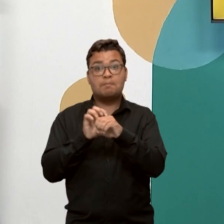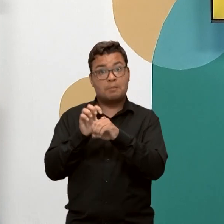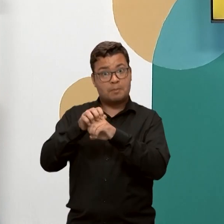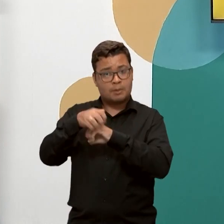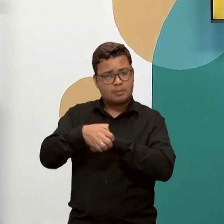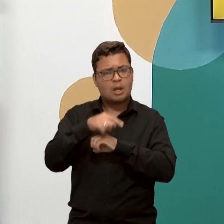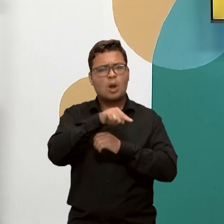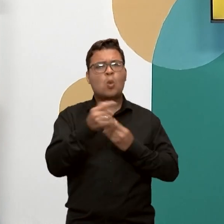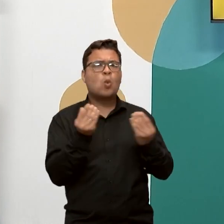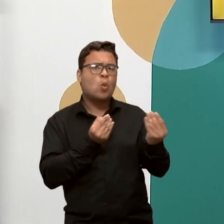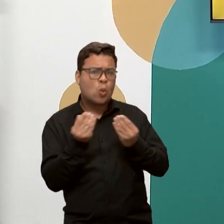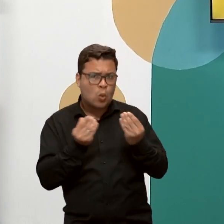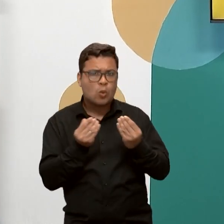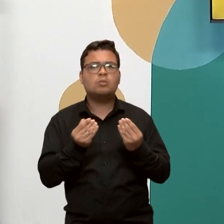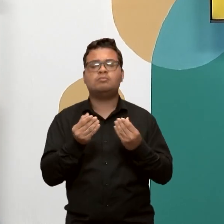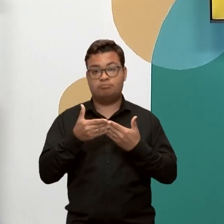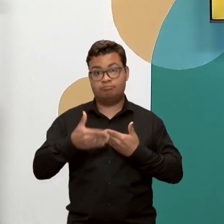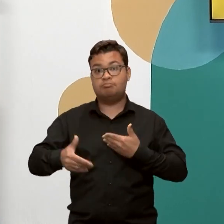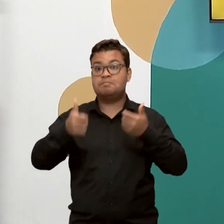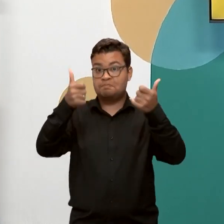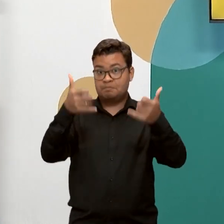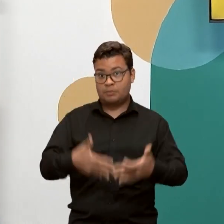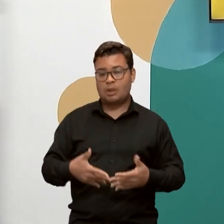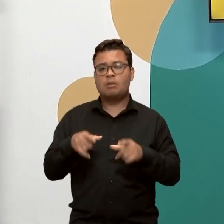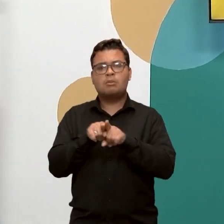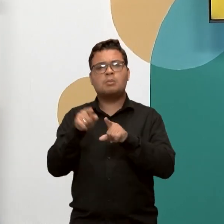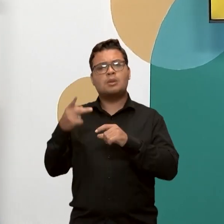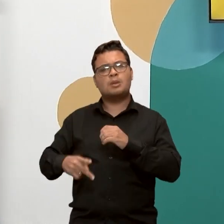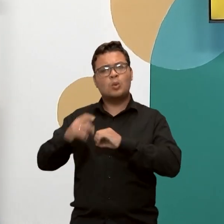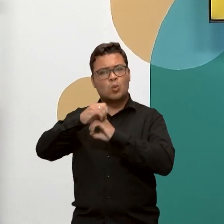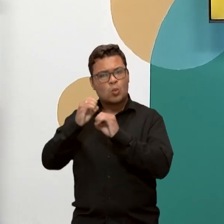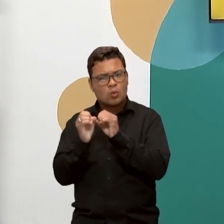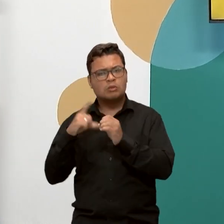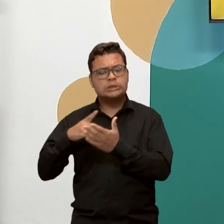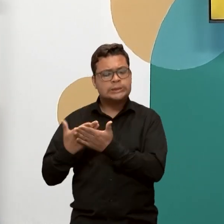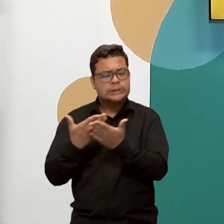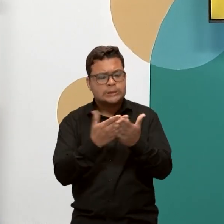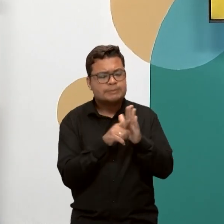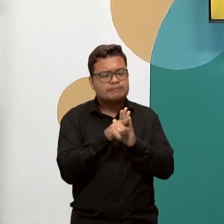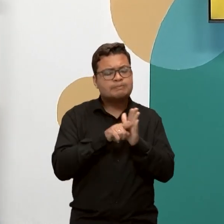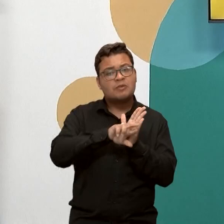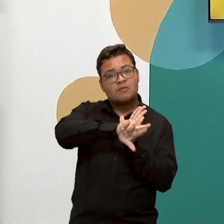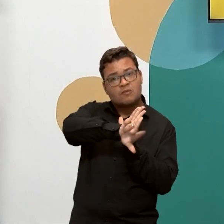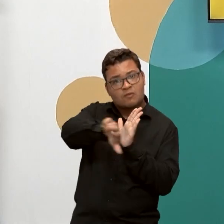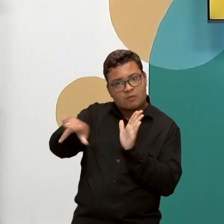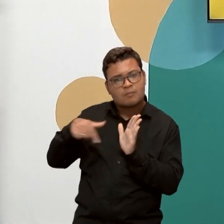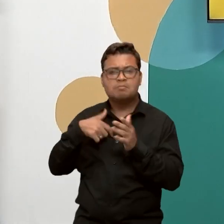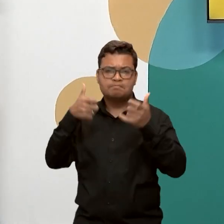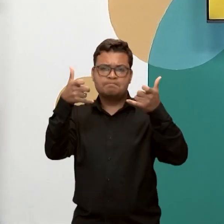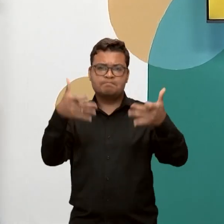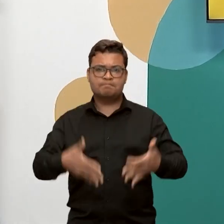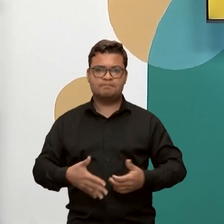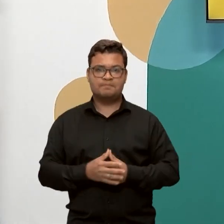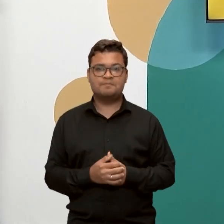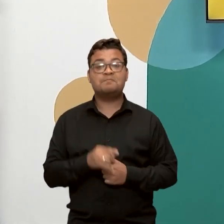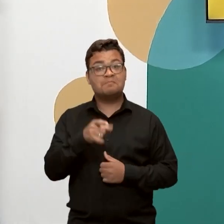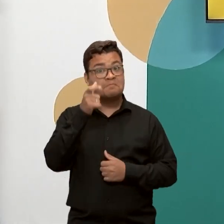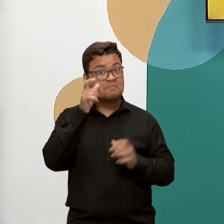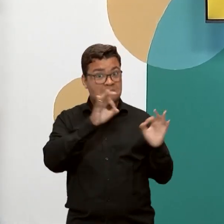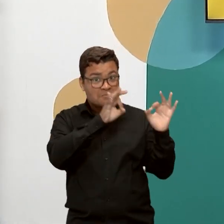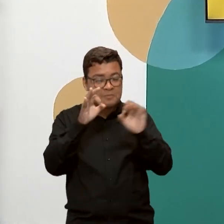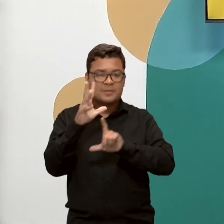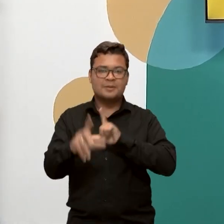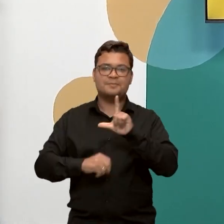essas doenças e sobre as pesquisas que a Universidade Federal de Goiás tem desenvolvido sobre o tema. Fique com a gente, o